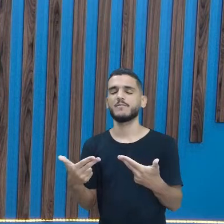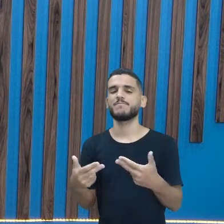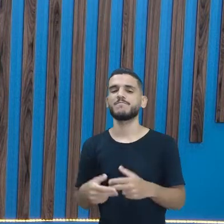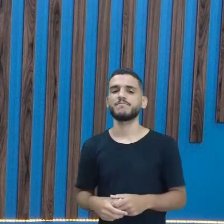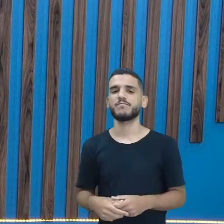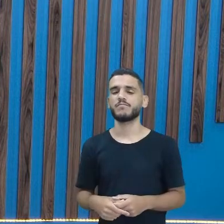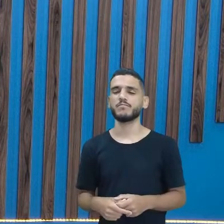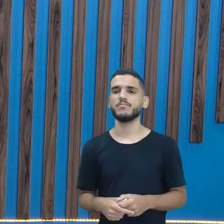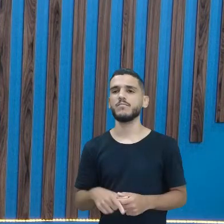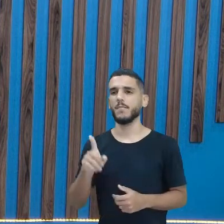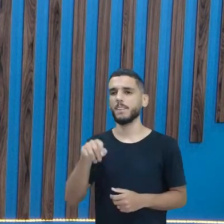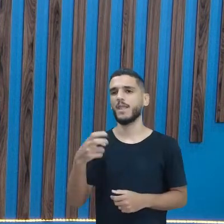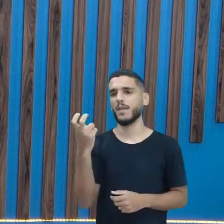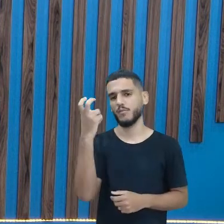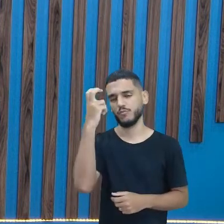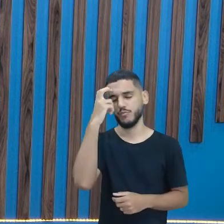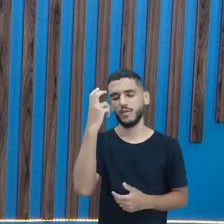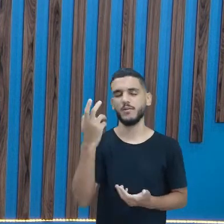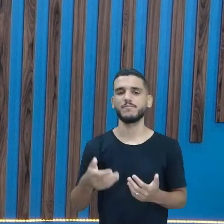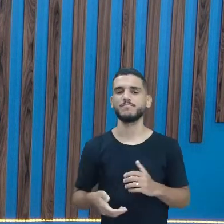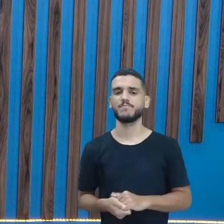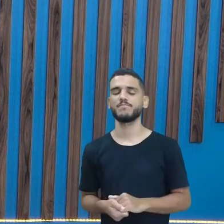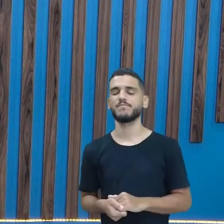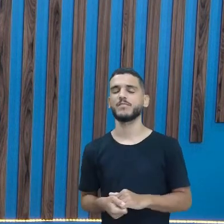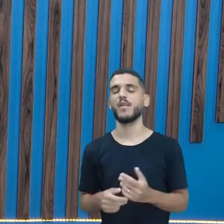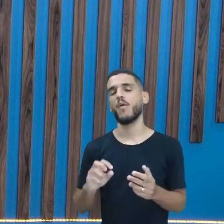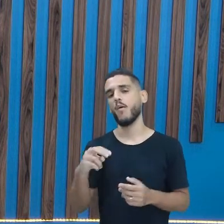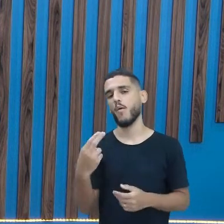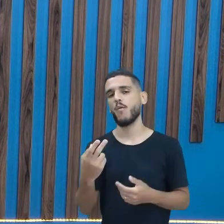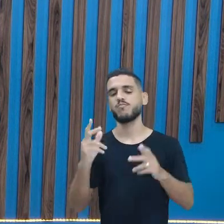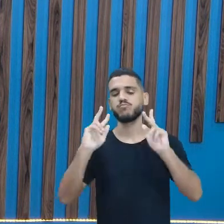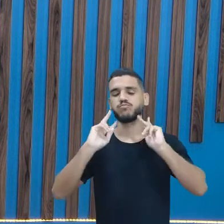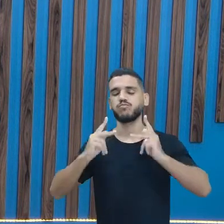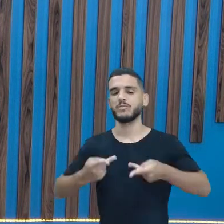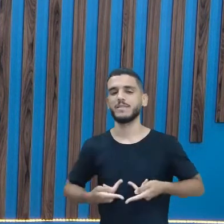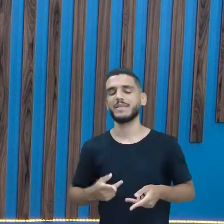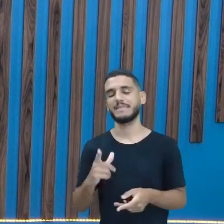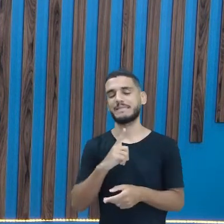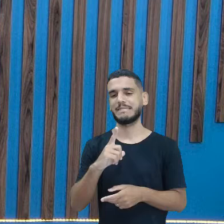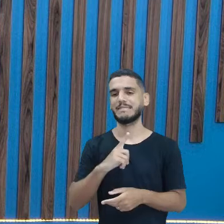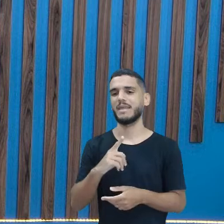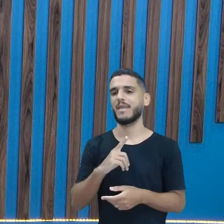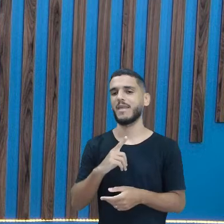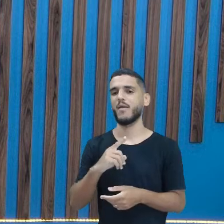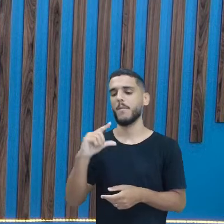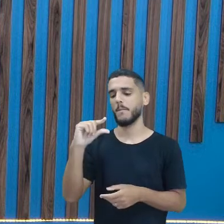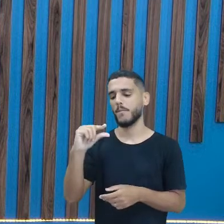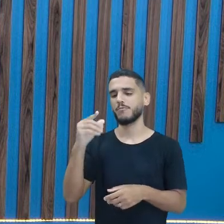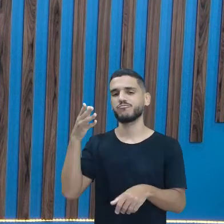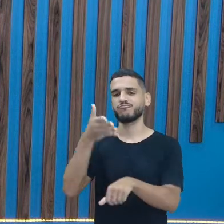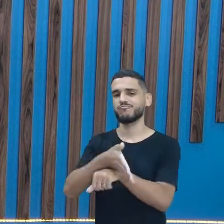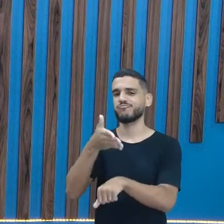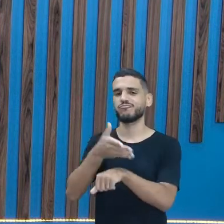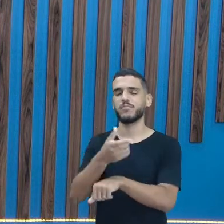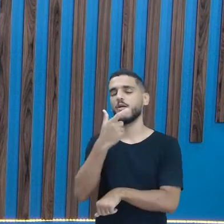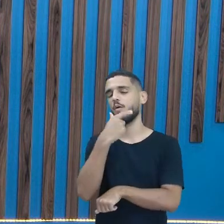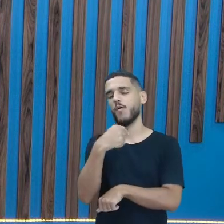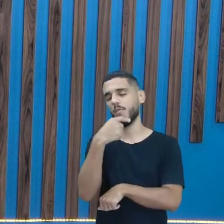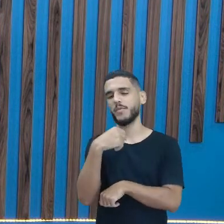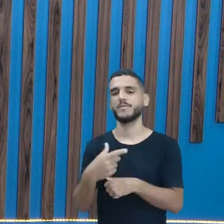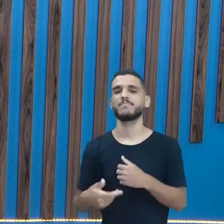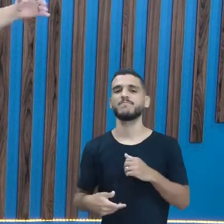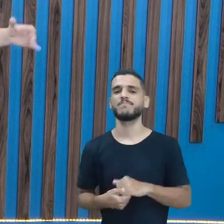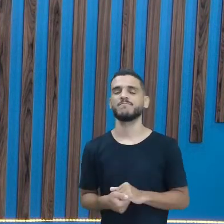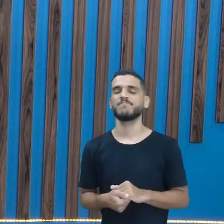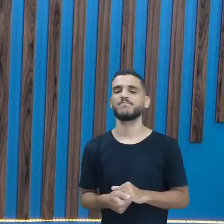imagem, mas ali é uma paisagem humanizada, porque teve a mínima intervenção, quer dizer, as pessoas fizeram alguma coisa